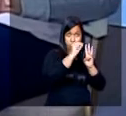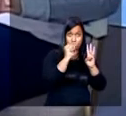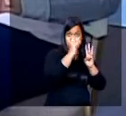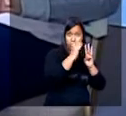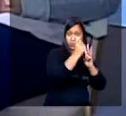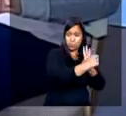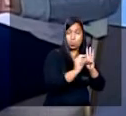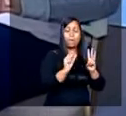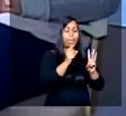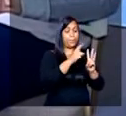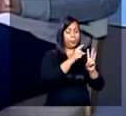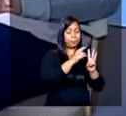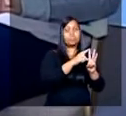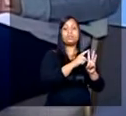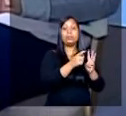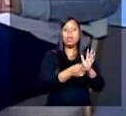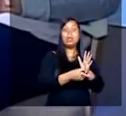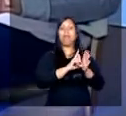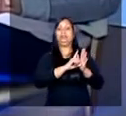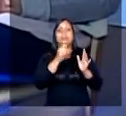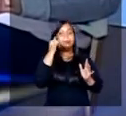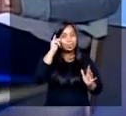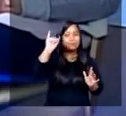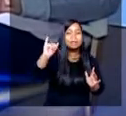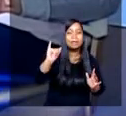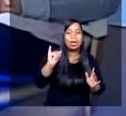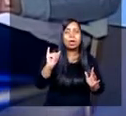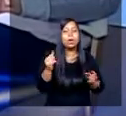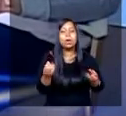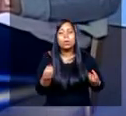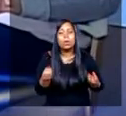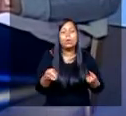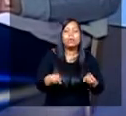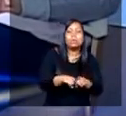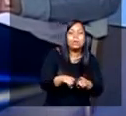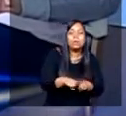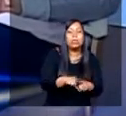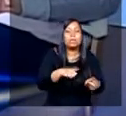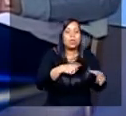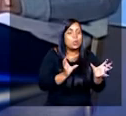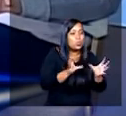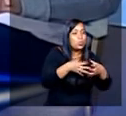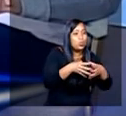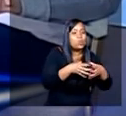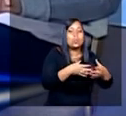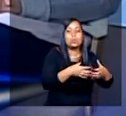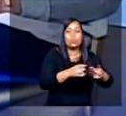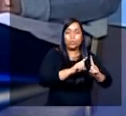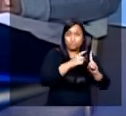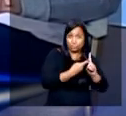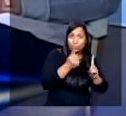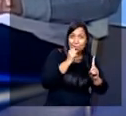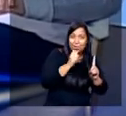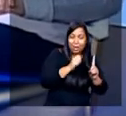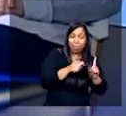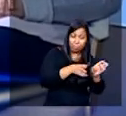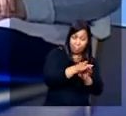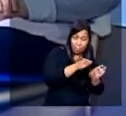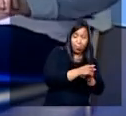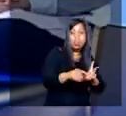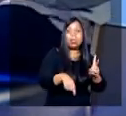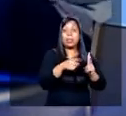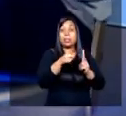é baseado, então, na prevenção, né? Como prevenção, a gente tem grupos de gestante, a gente tem